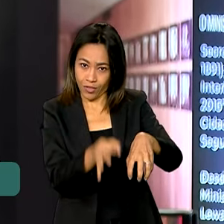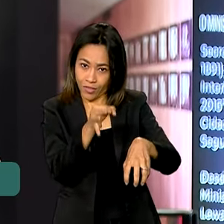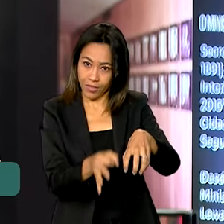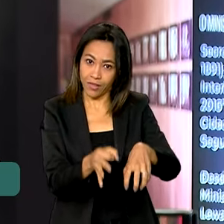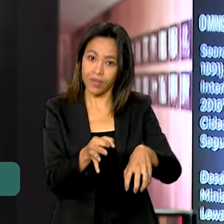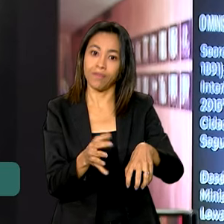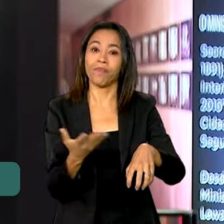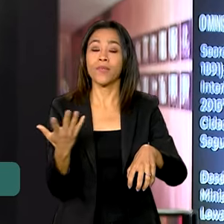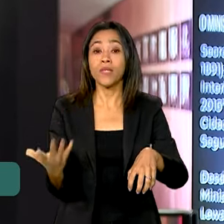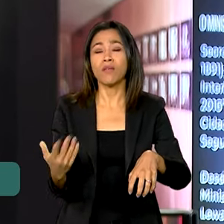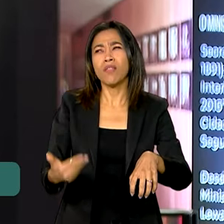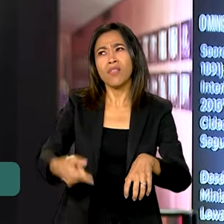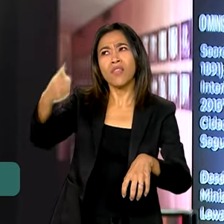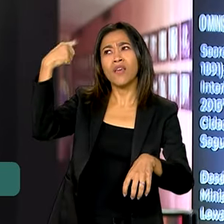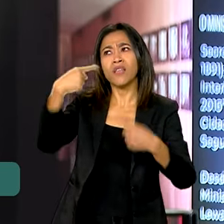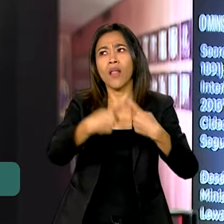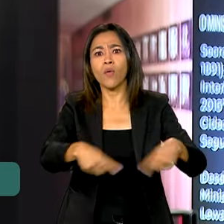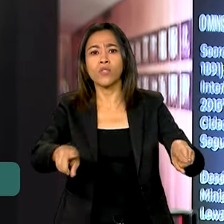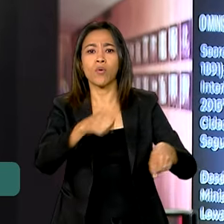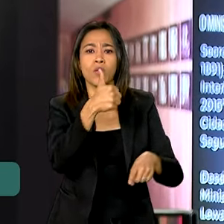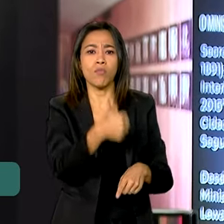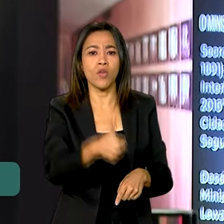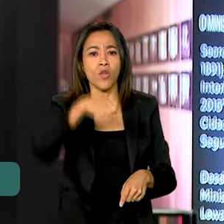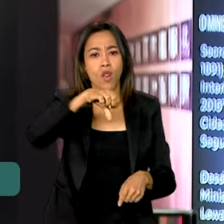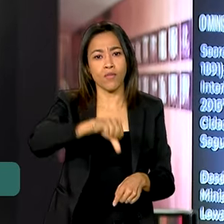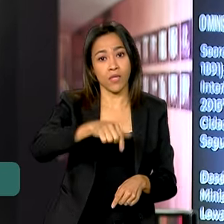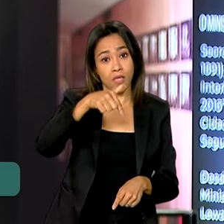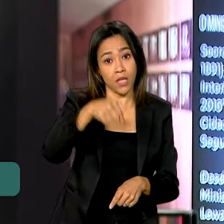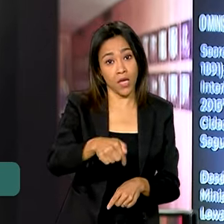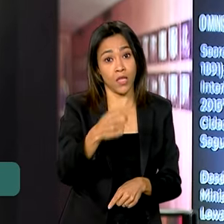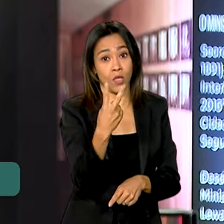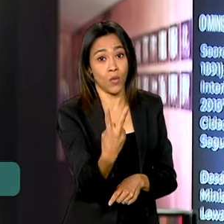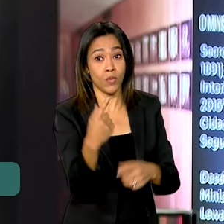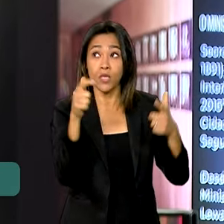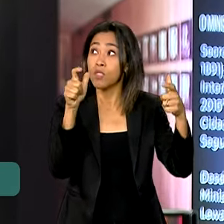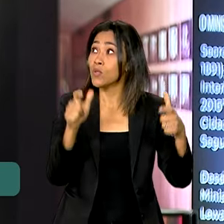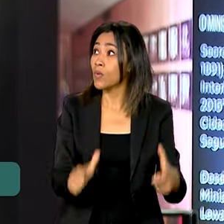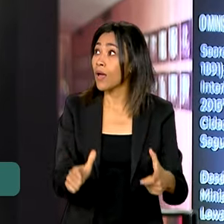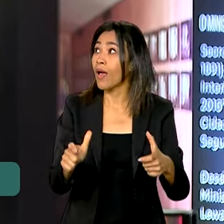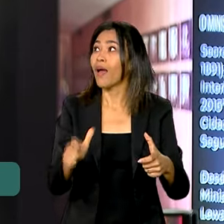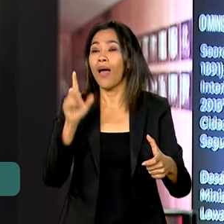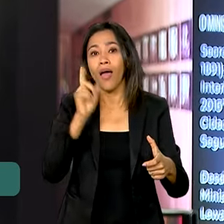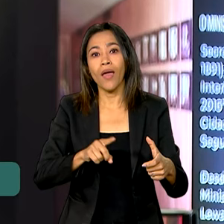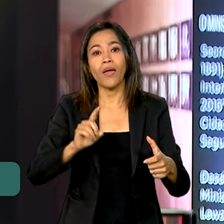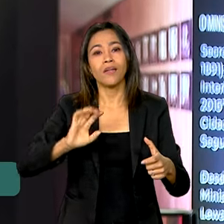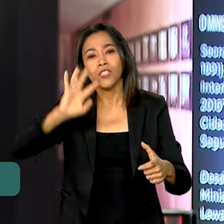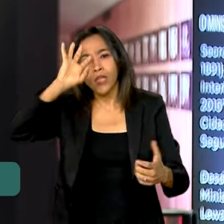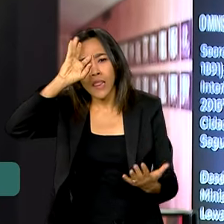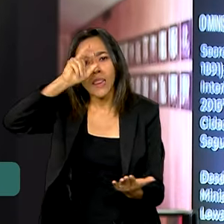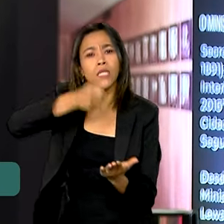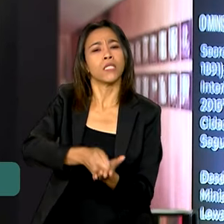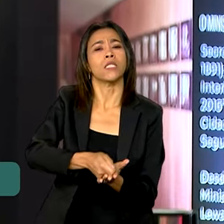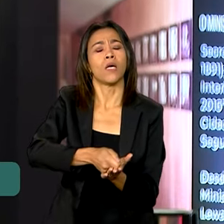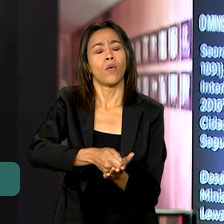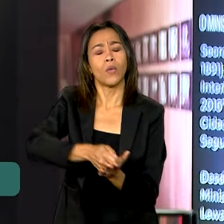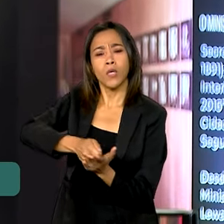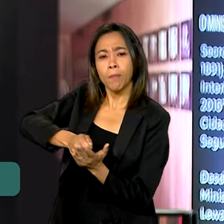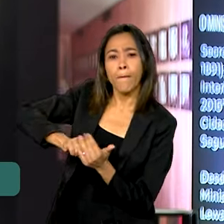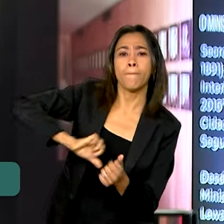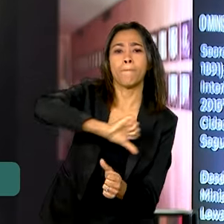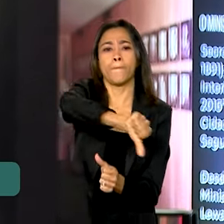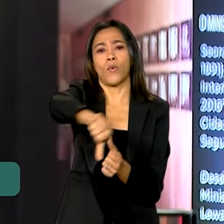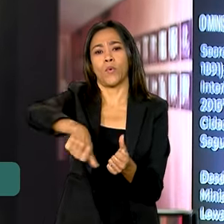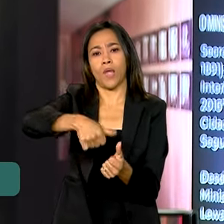integrado. Desde a inauguração em 1972, esse prédio tem sido o cenário de decisões que moldaram o rumo da nossa nação, e